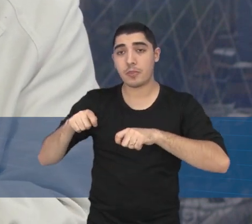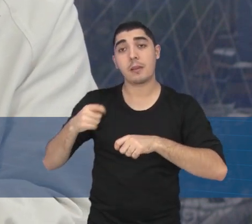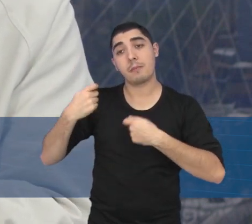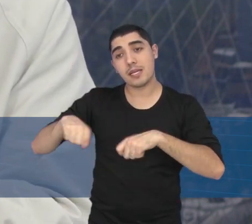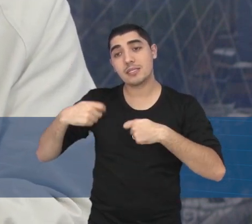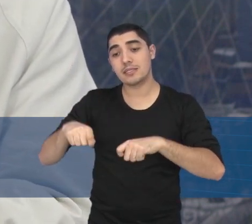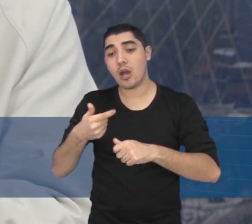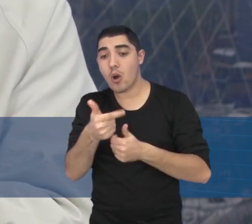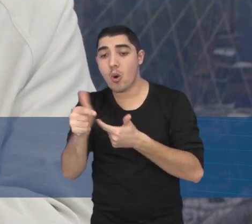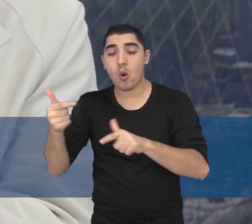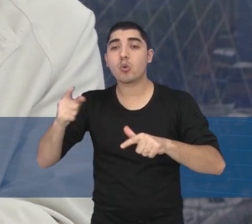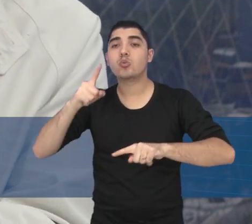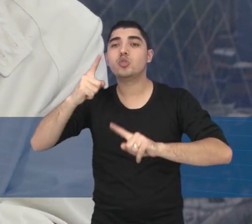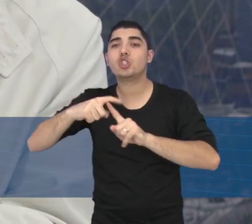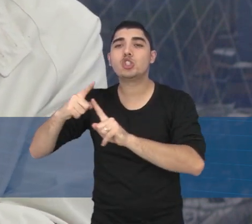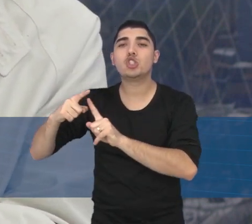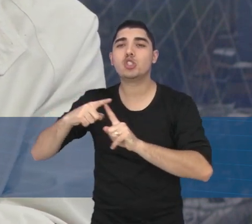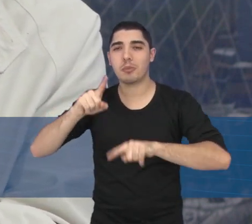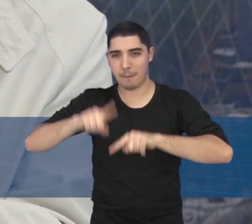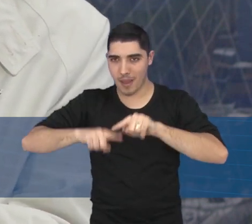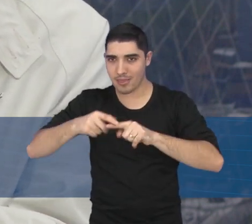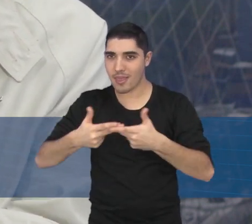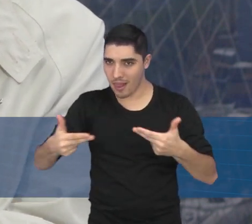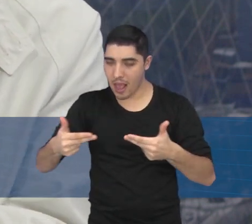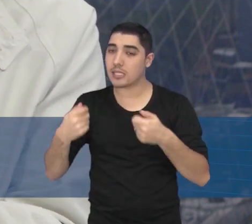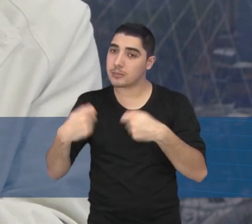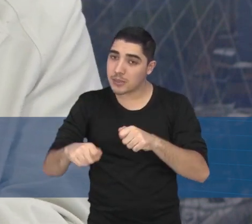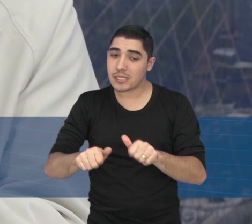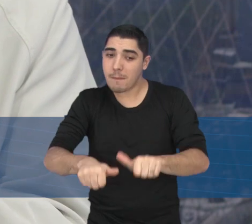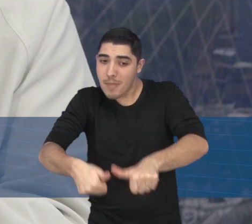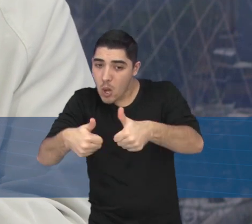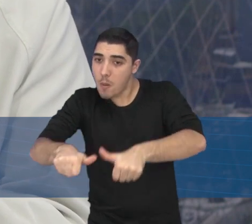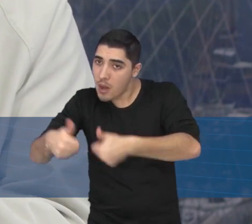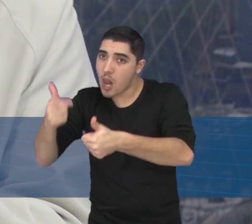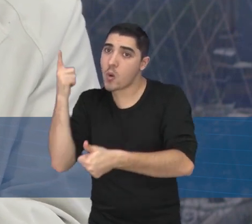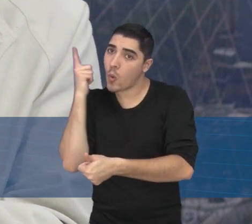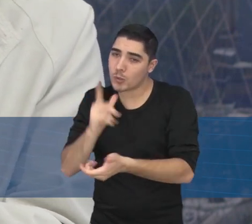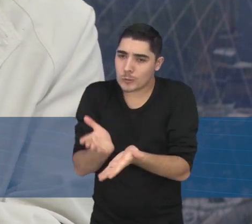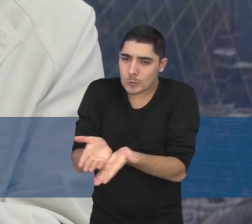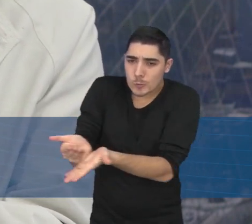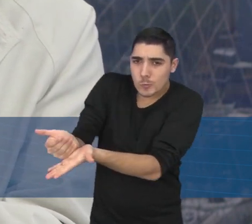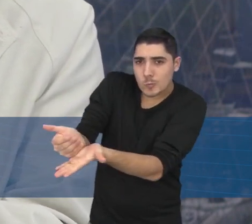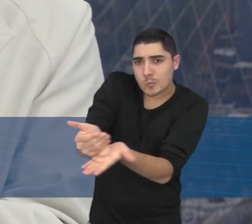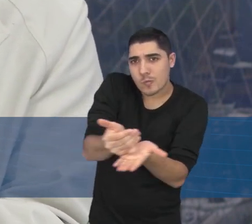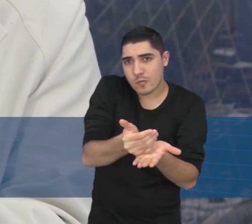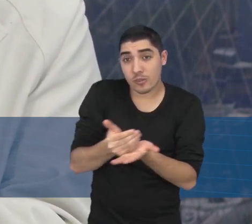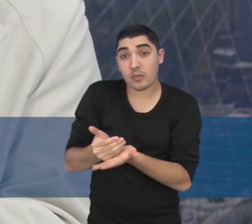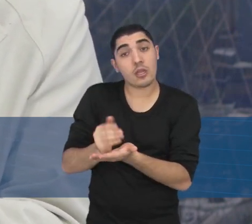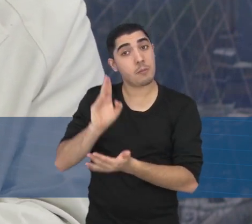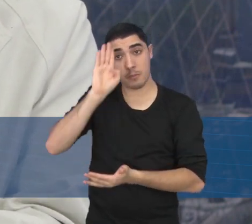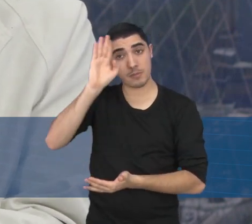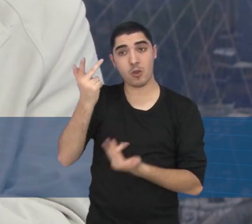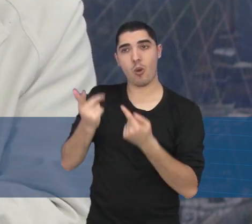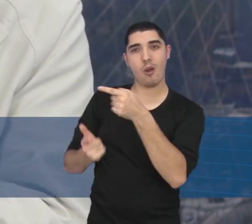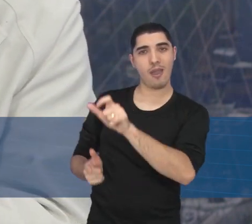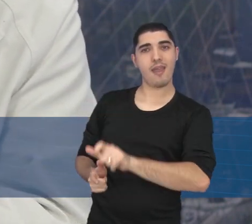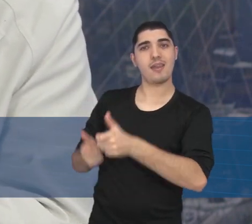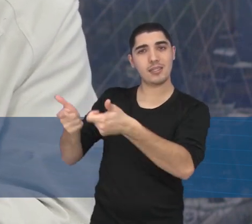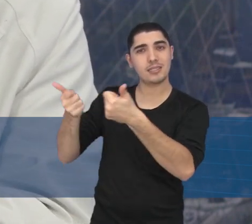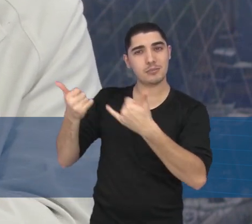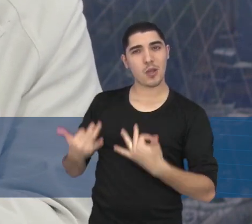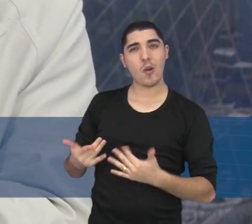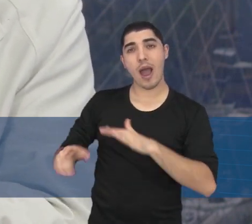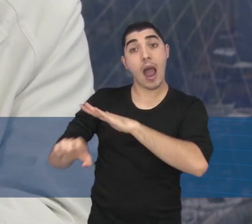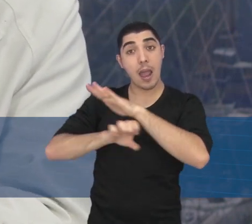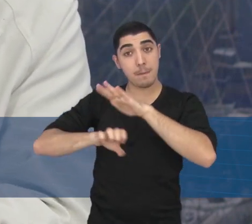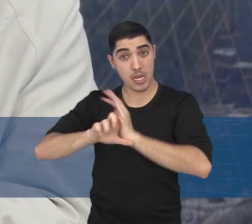dos outros produtos, até inclusive o valor financeiro dos outros produtos, inclusive pela logística reversa, porque